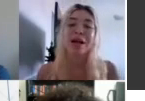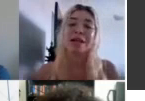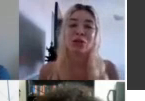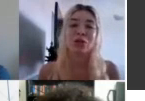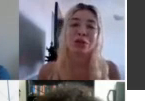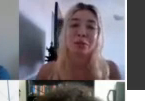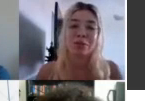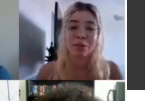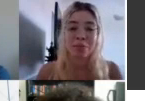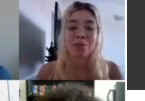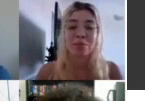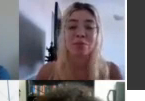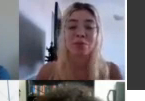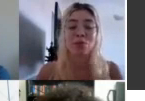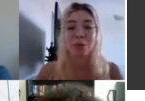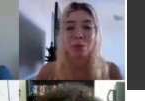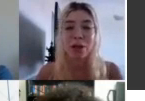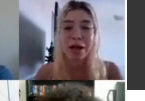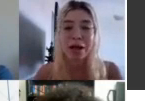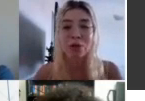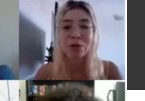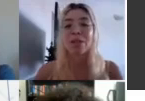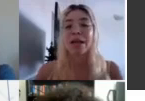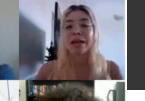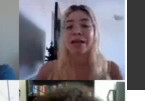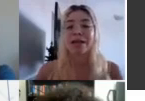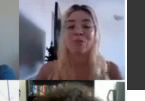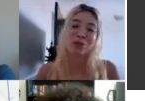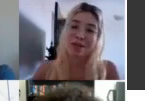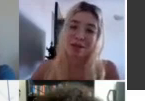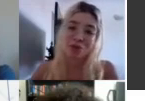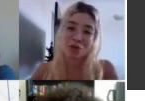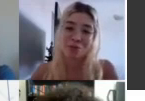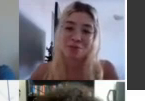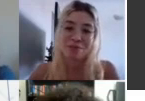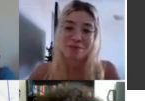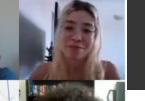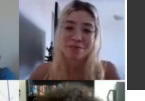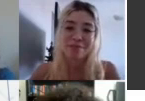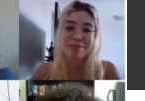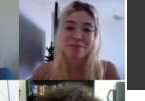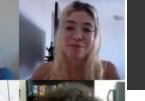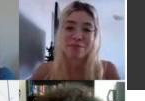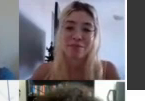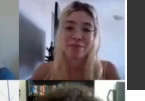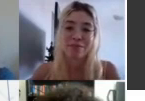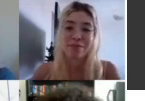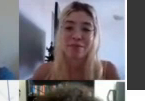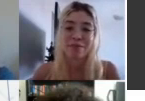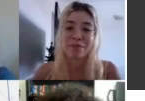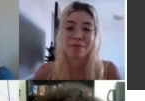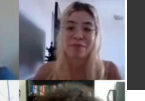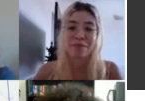acadêmica. Além disso, nós também participamos de um júri simulado. E pode passar, por favor.